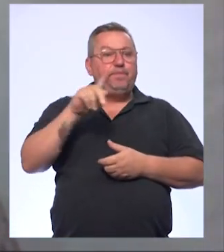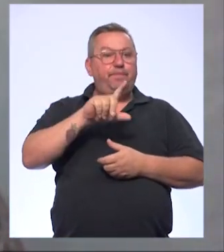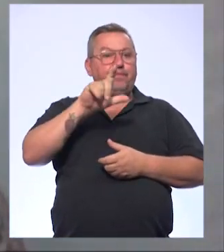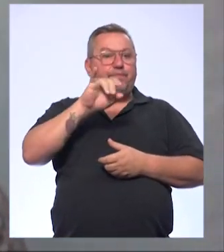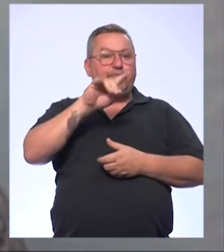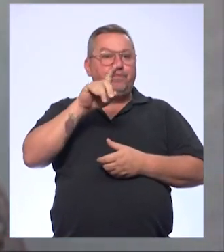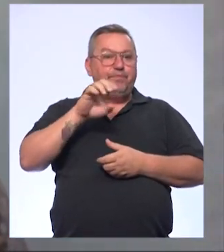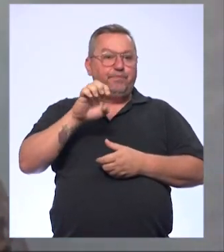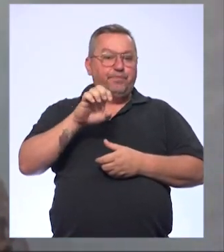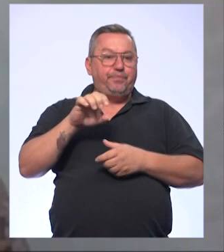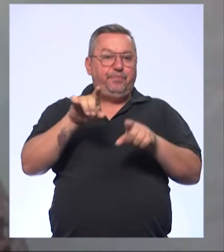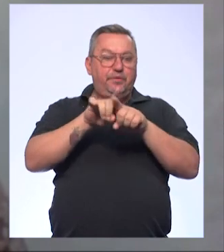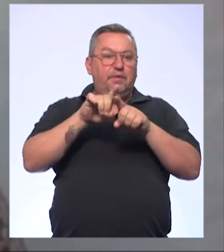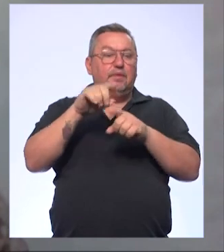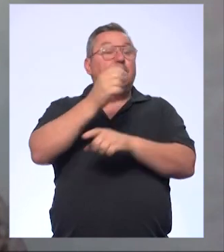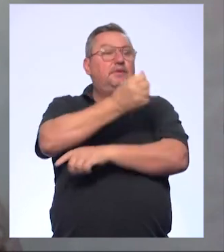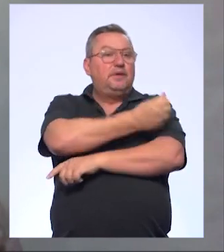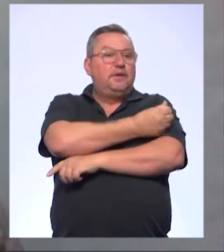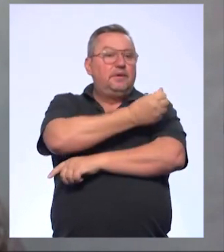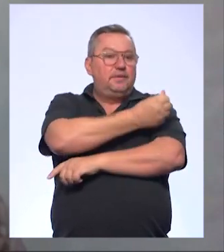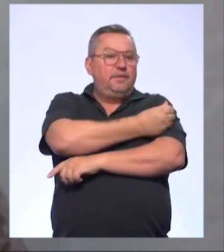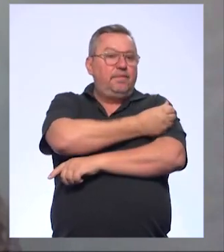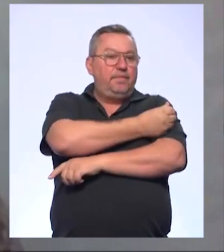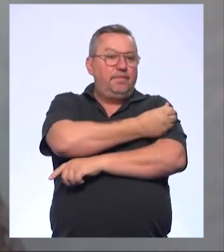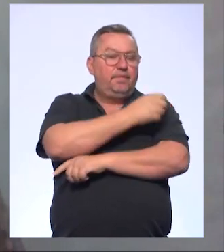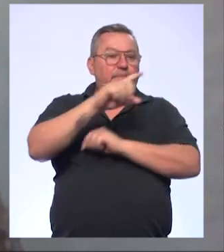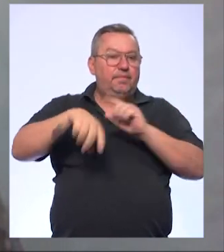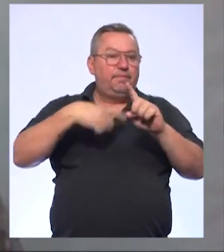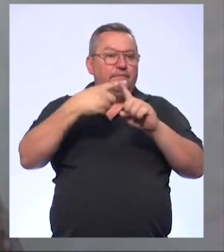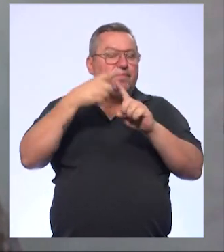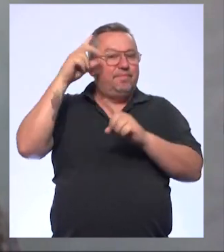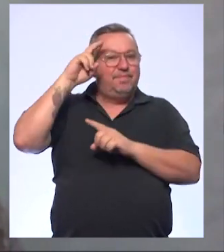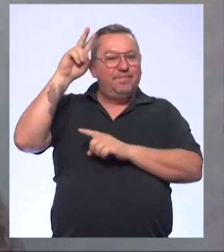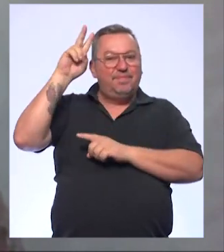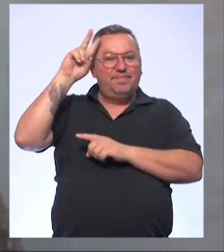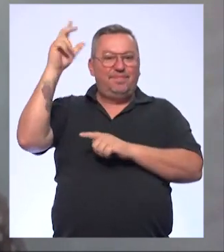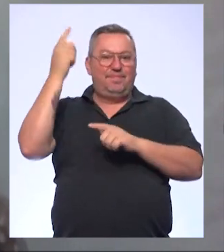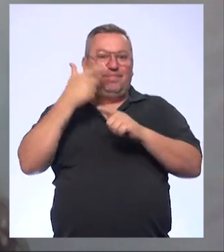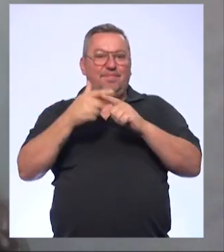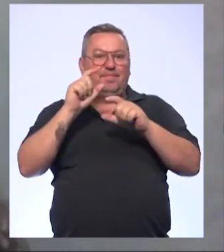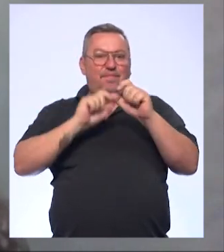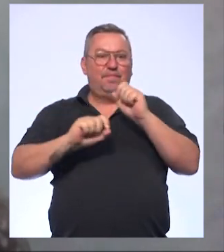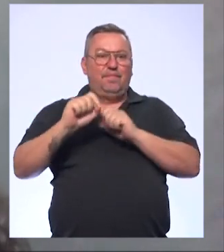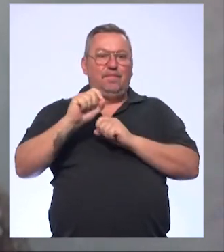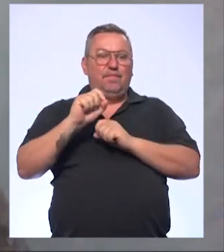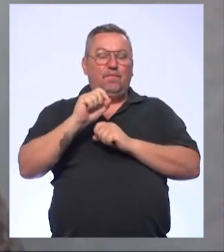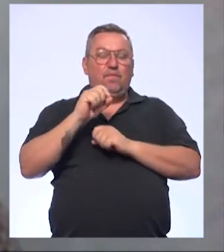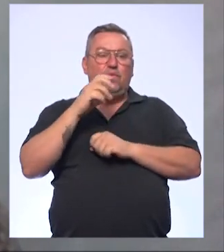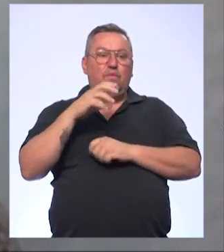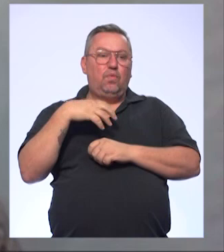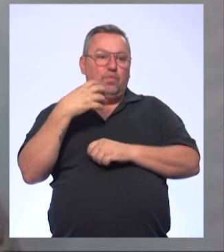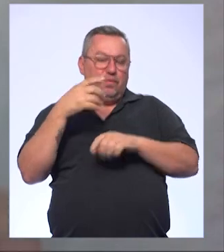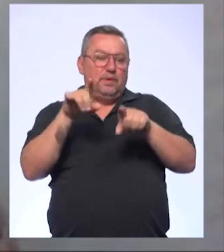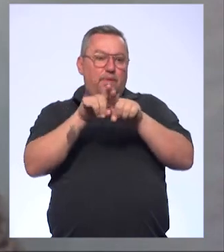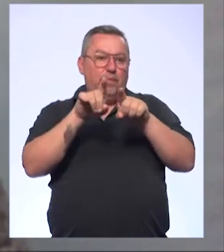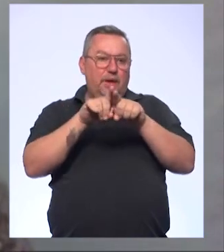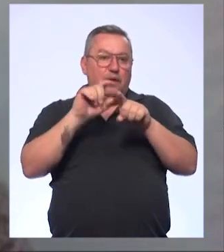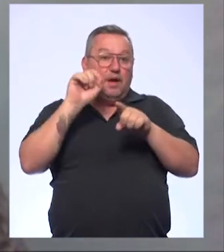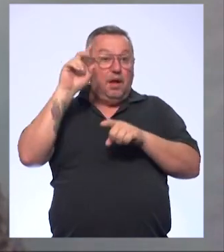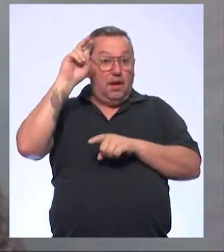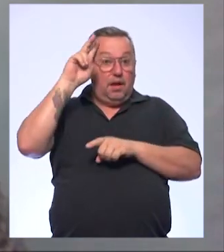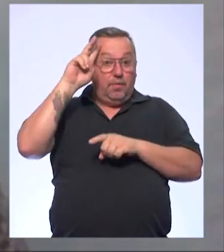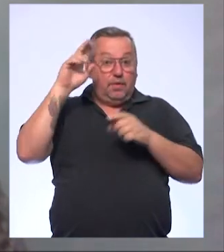Luíse. Sexto ano. Estamos aqui para mais uma história sobre o mundo antigo. Lembrando que